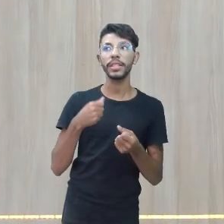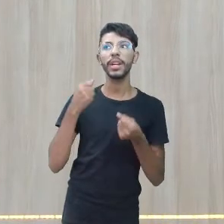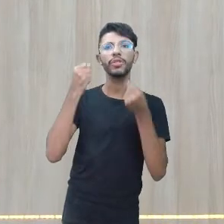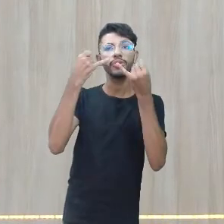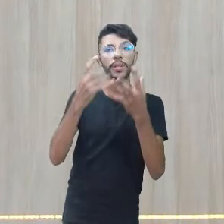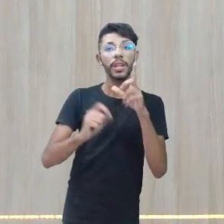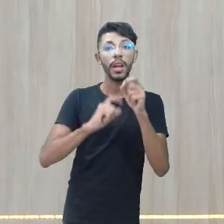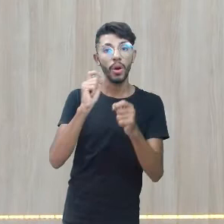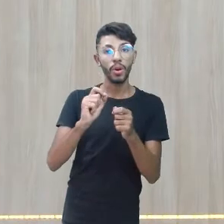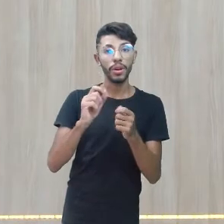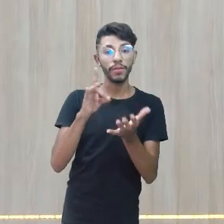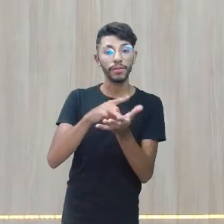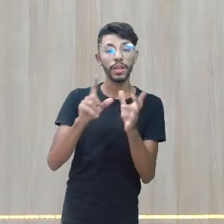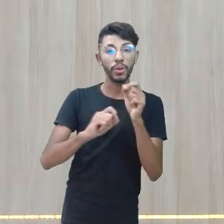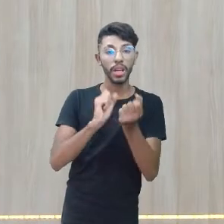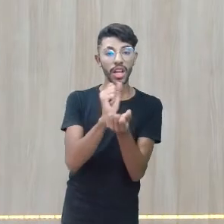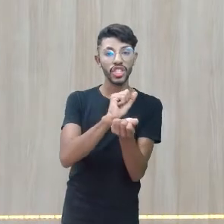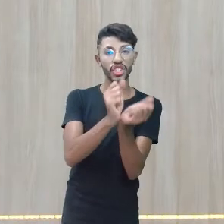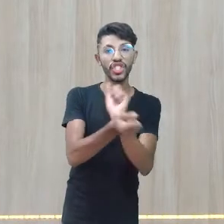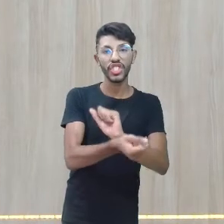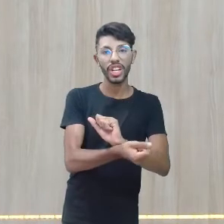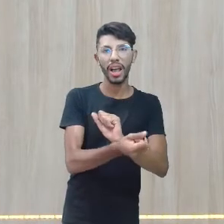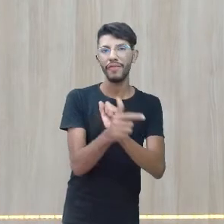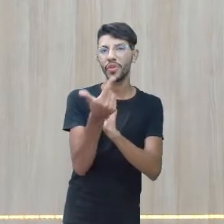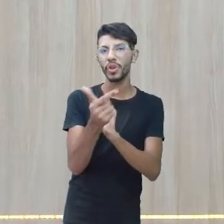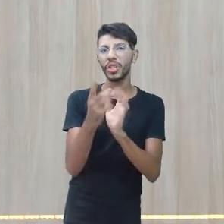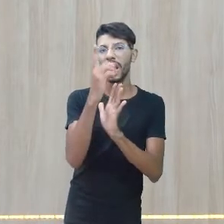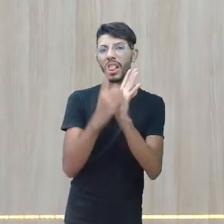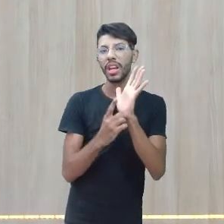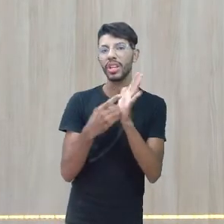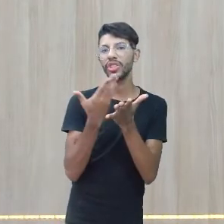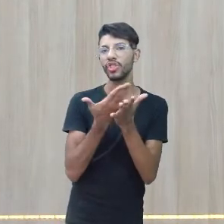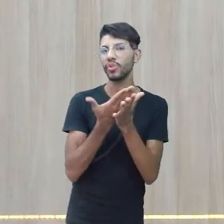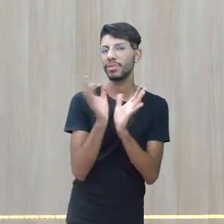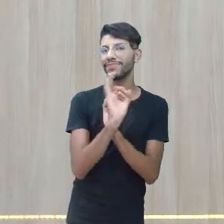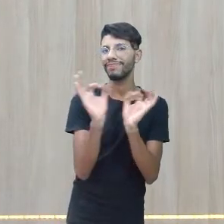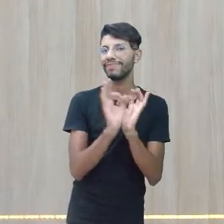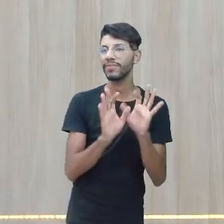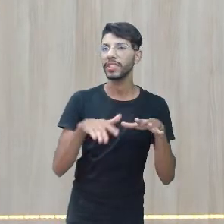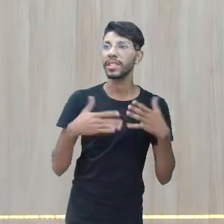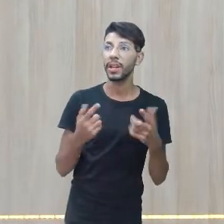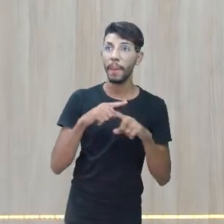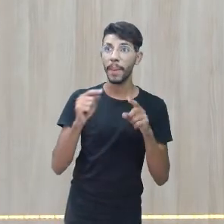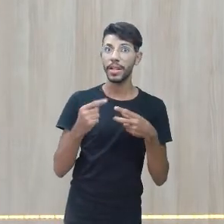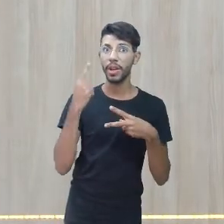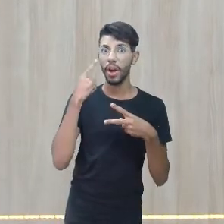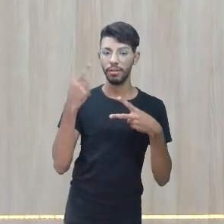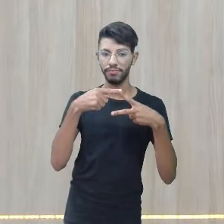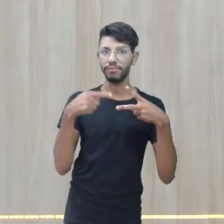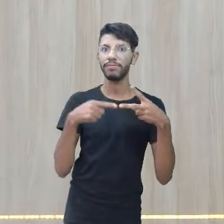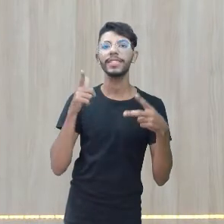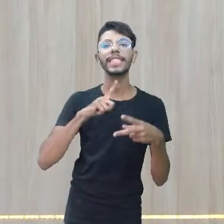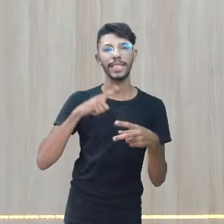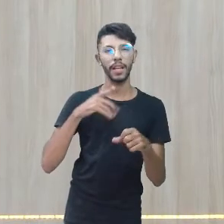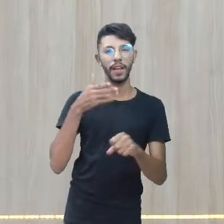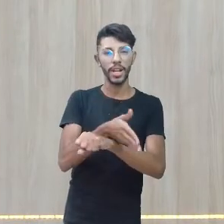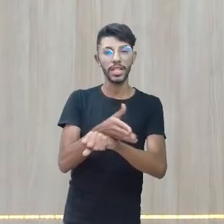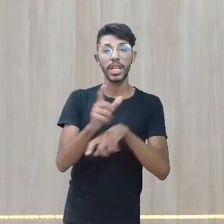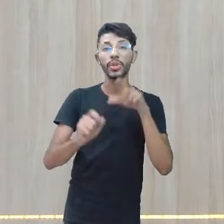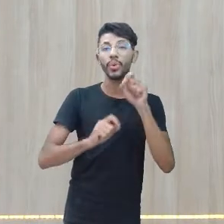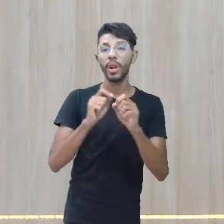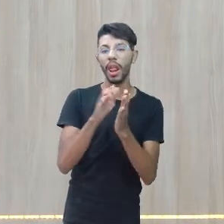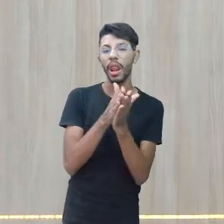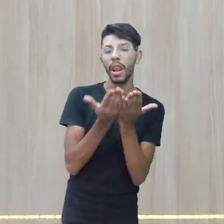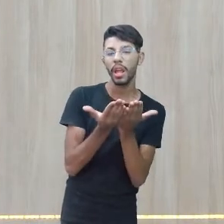direito de estudar. Mas esses tiveram acesso, com certeza, eles tinham acesso ao livro,